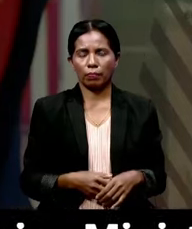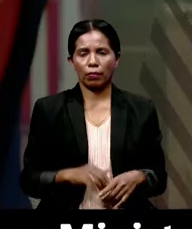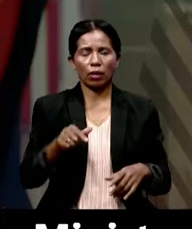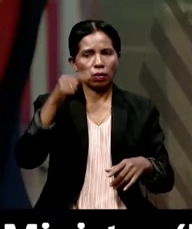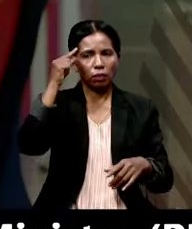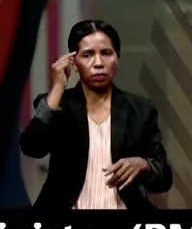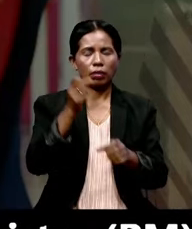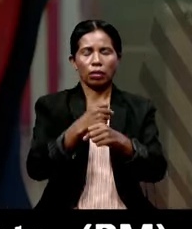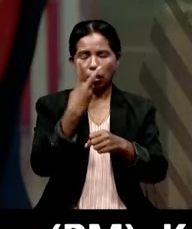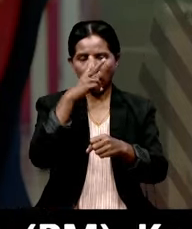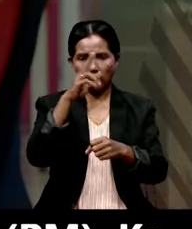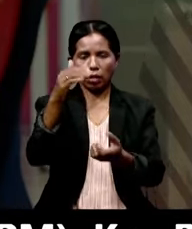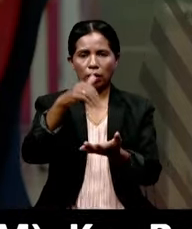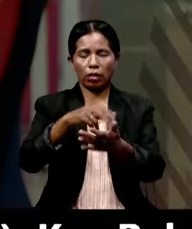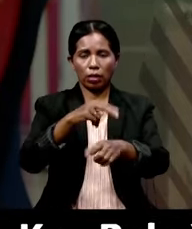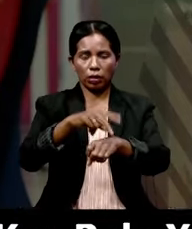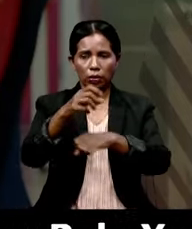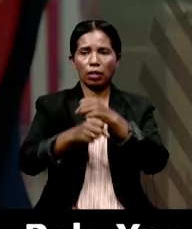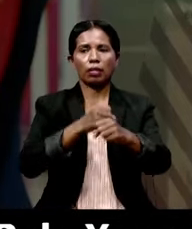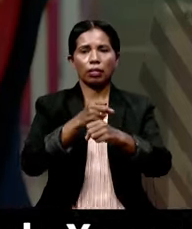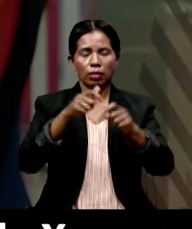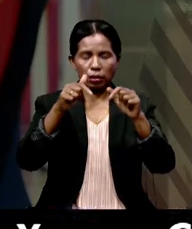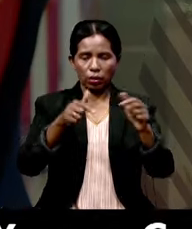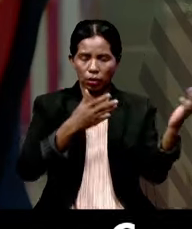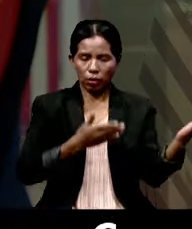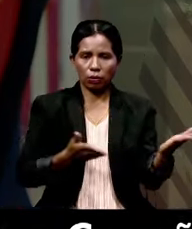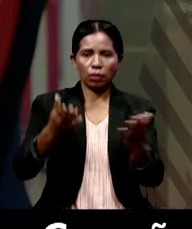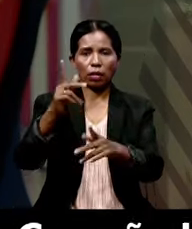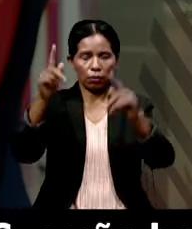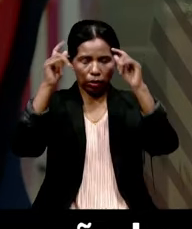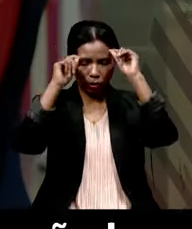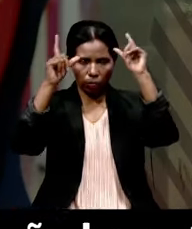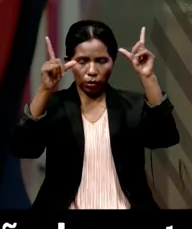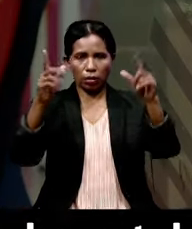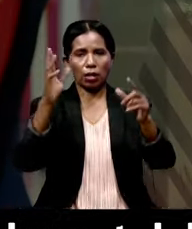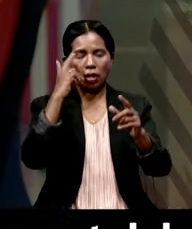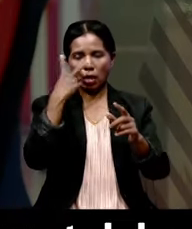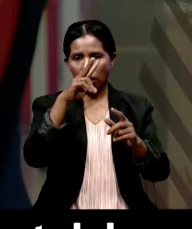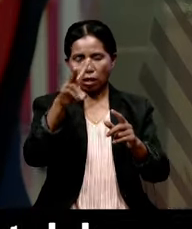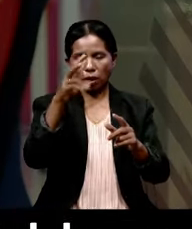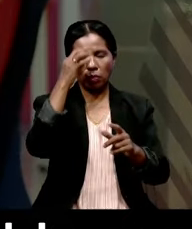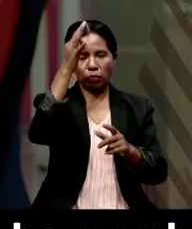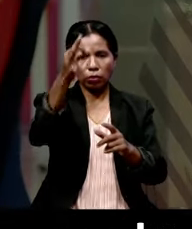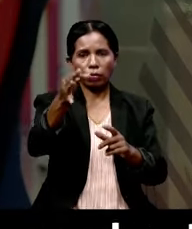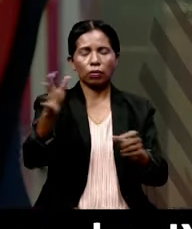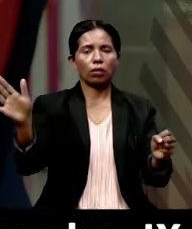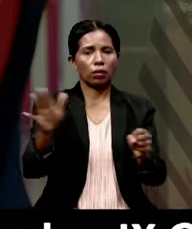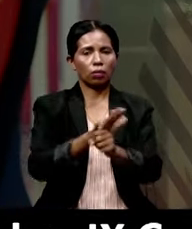Governo Serral Reconciliação Nacional e Atinané, Rodilori Timaruan Sira, Hateke, para futuro Nebena Kono